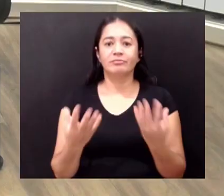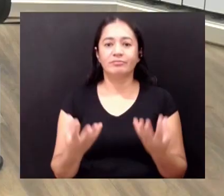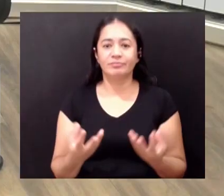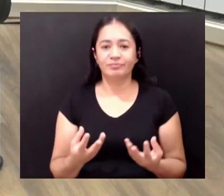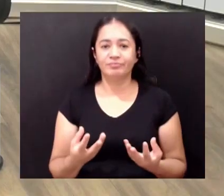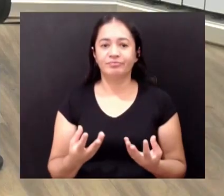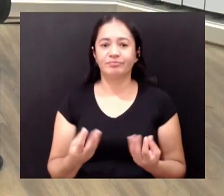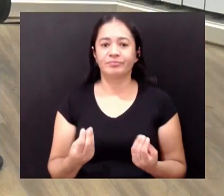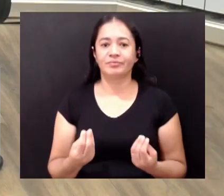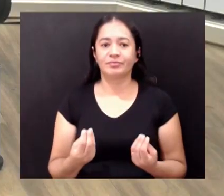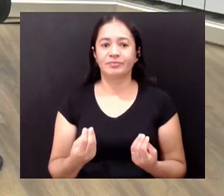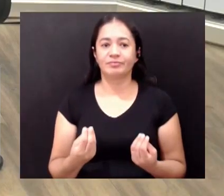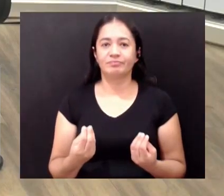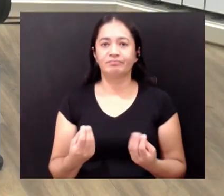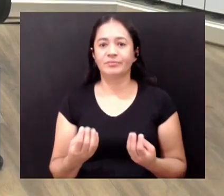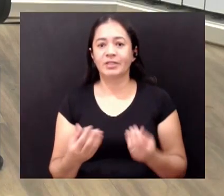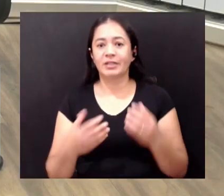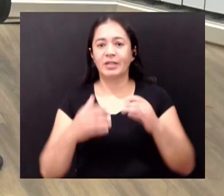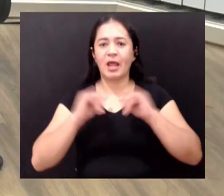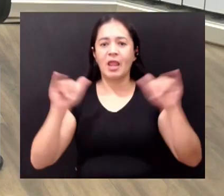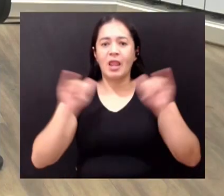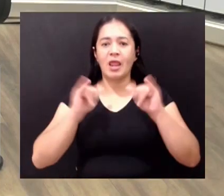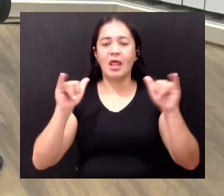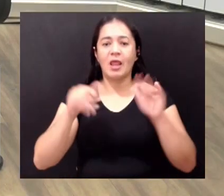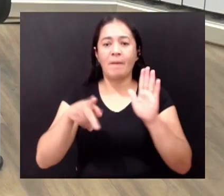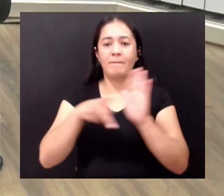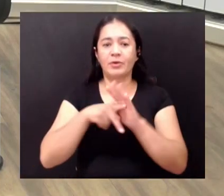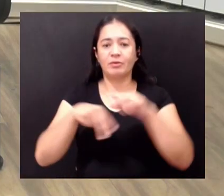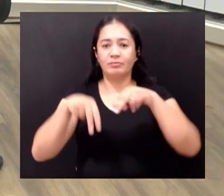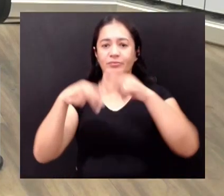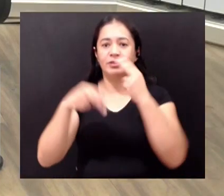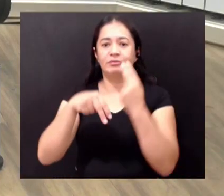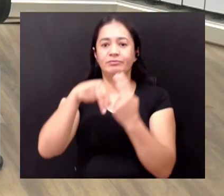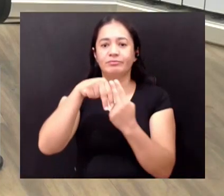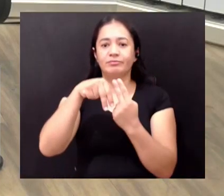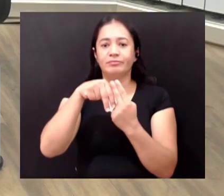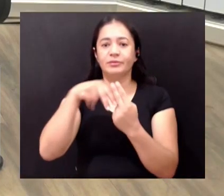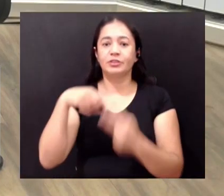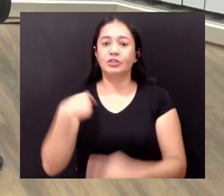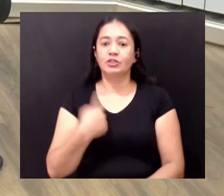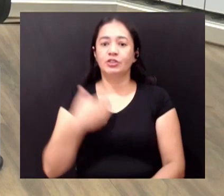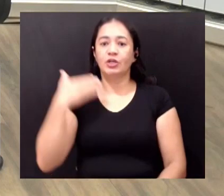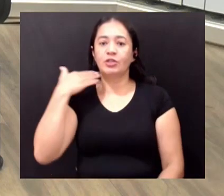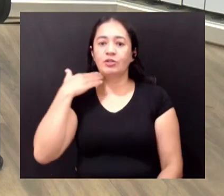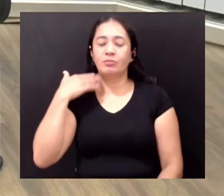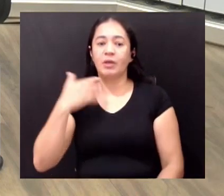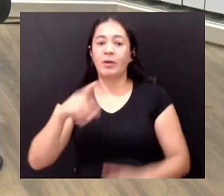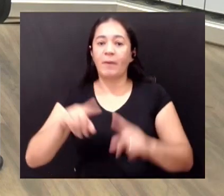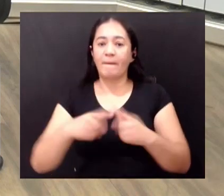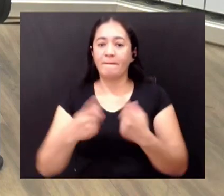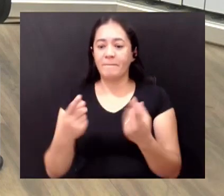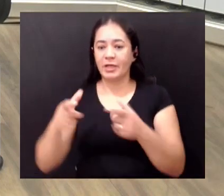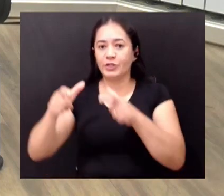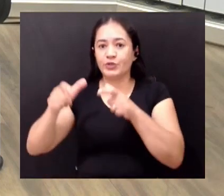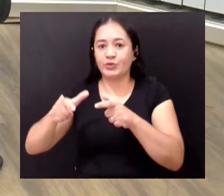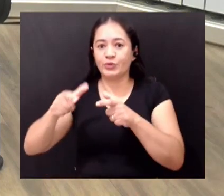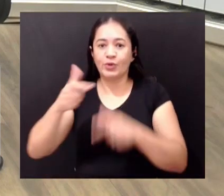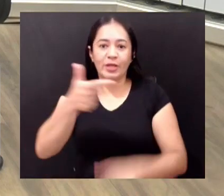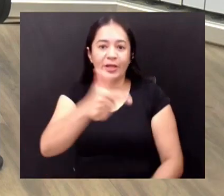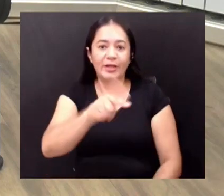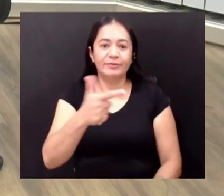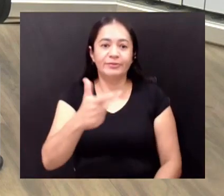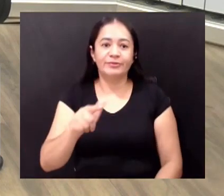a propaganda inicial dele já dizia, né? Nós somos um banco, mas não temos uma agência. Então, assim, já vem de um público